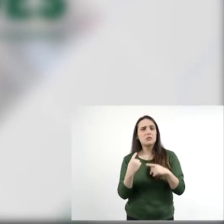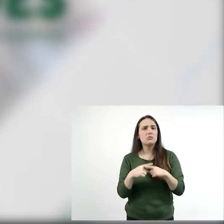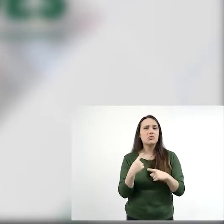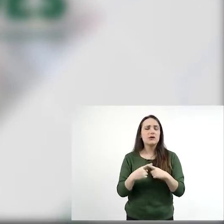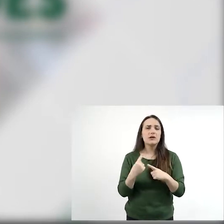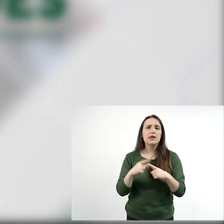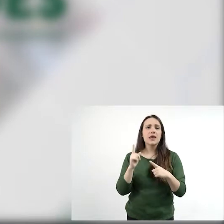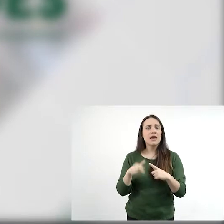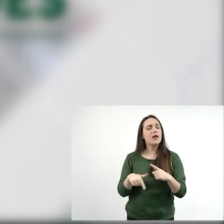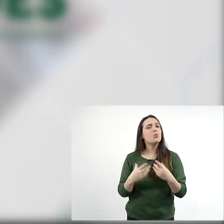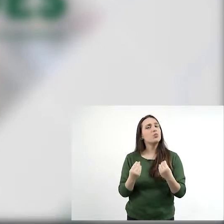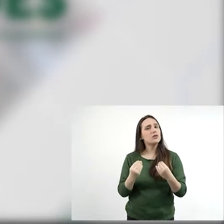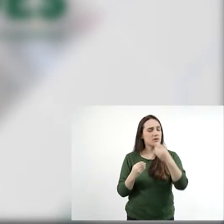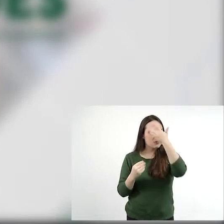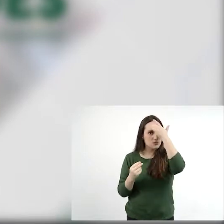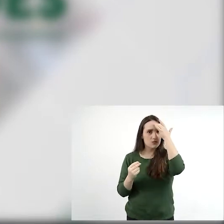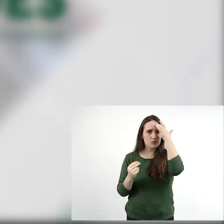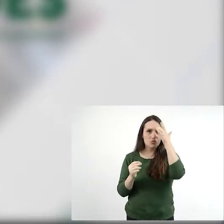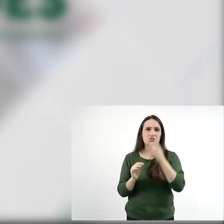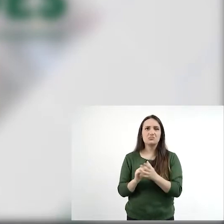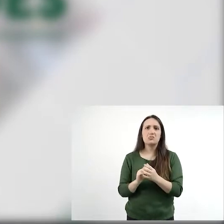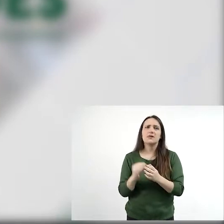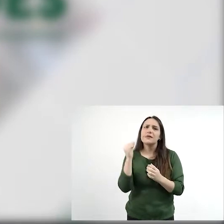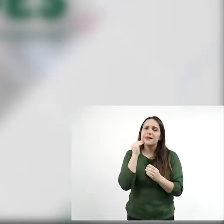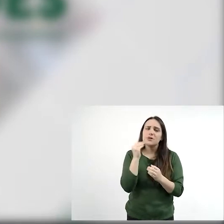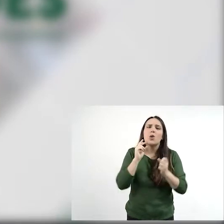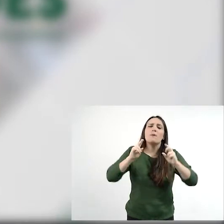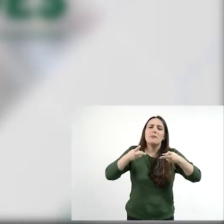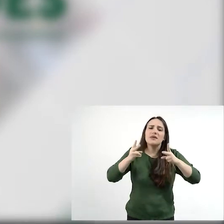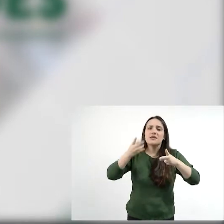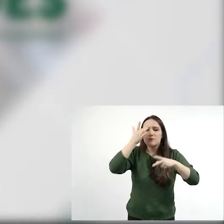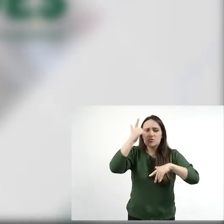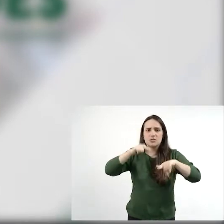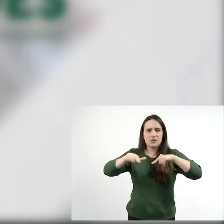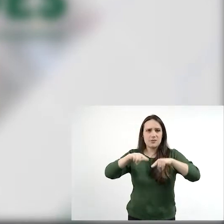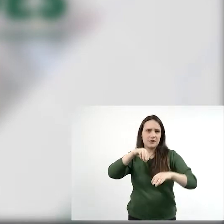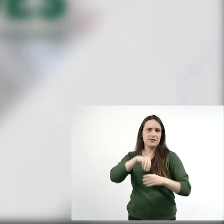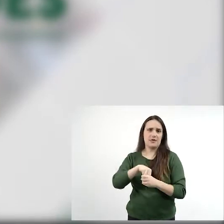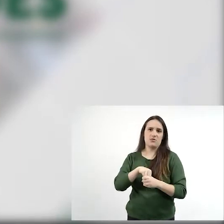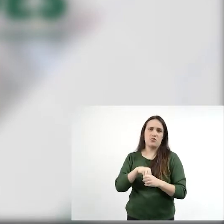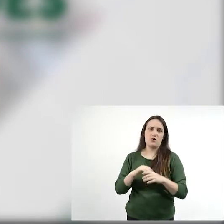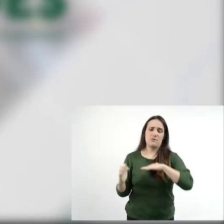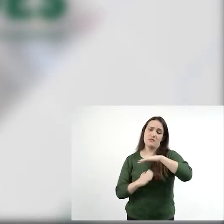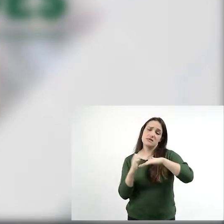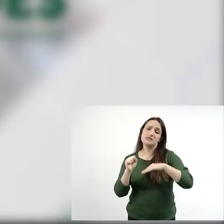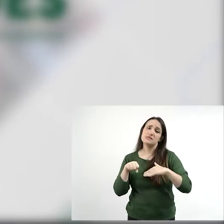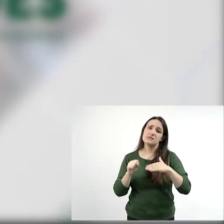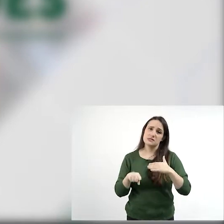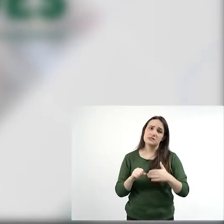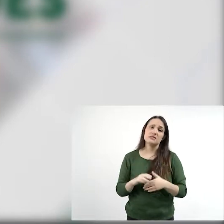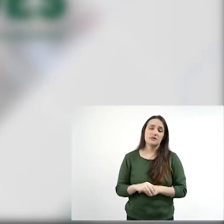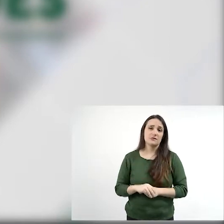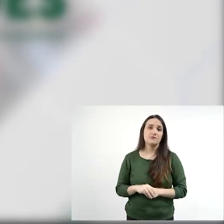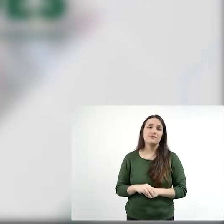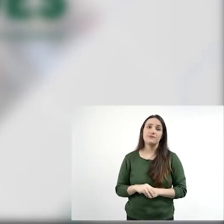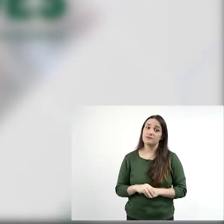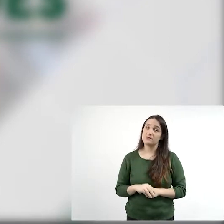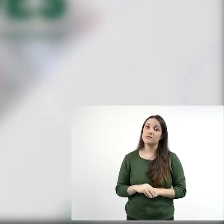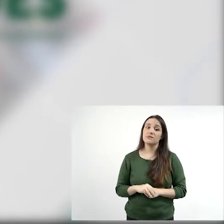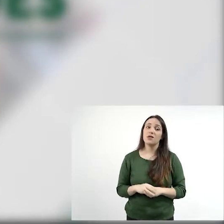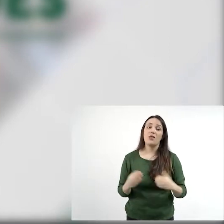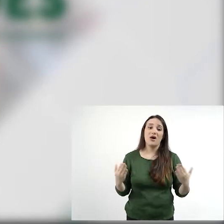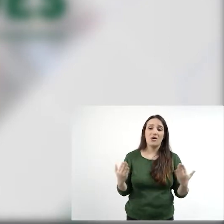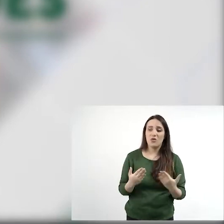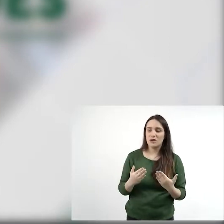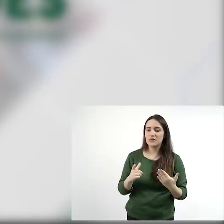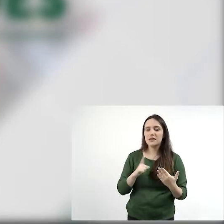dos empresários quis manter o seu quadro de colaboradores. Então, justamente, nós temos um momento de